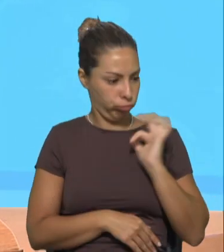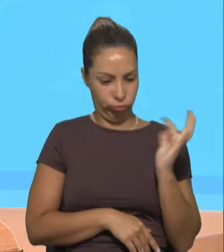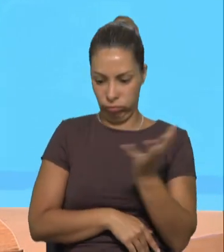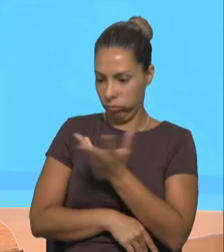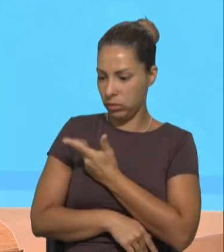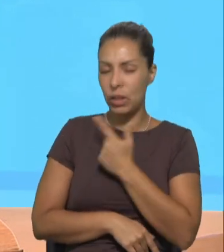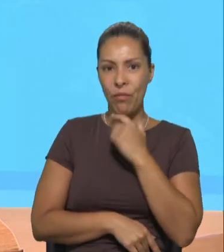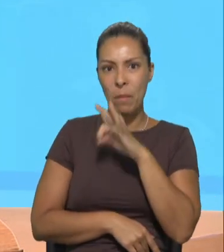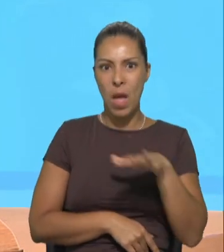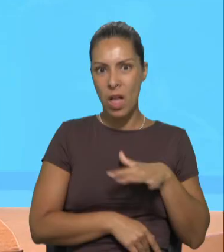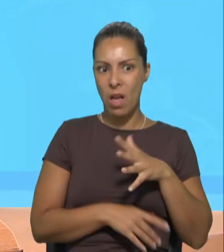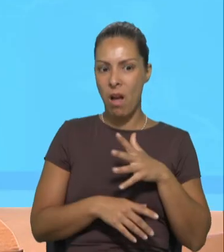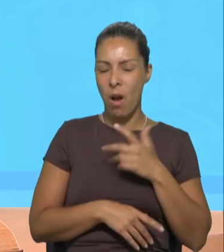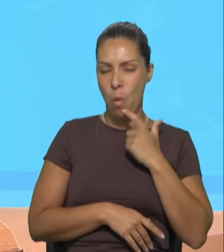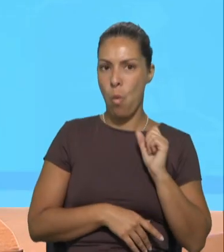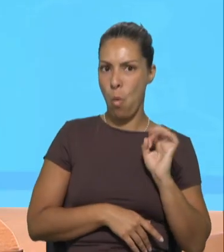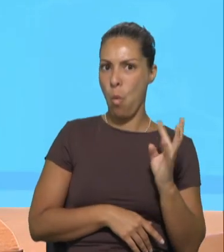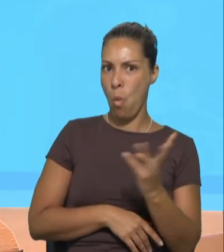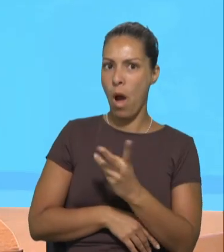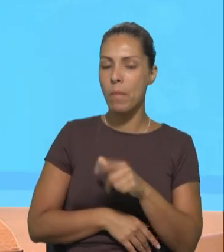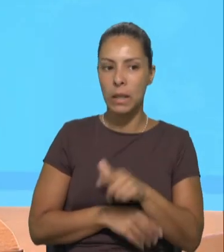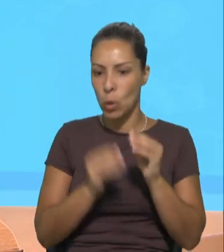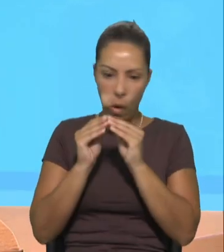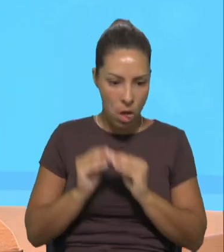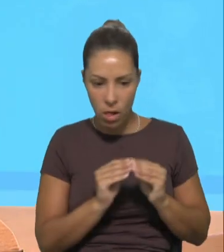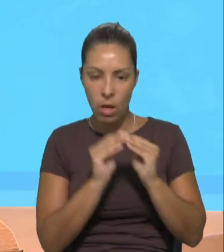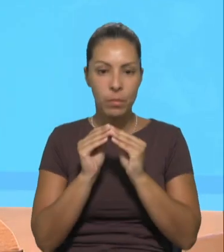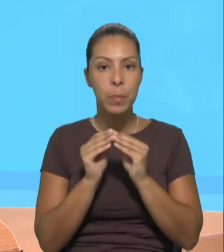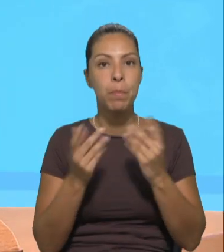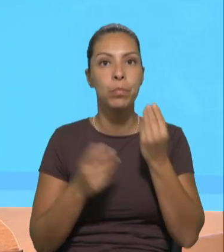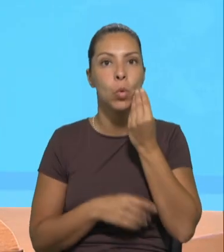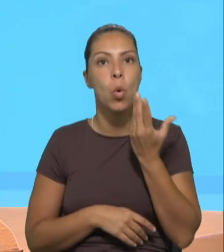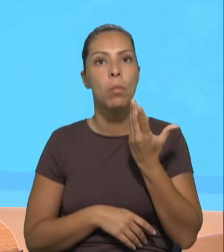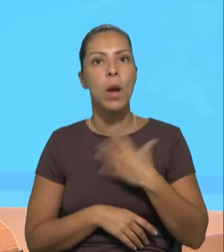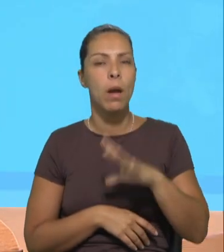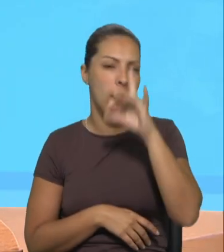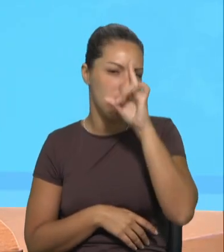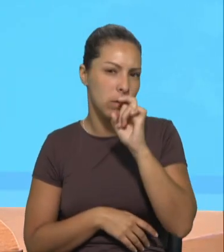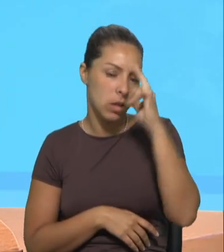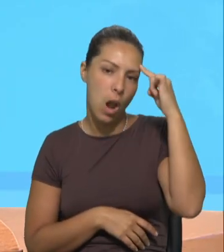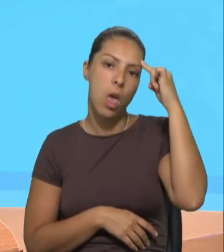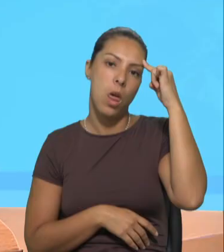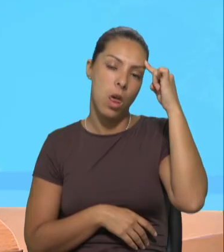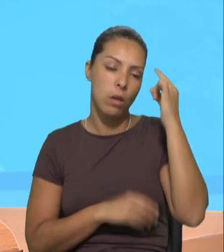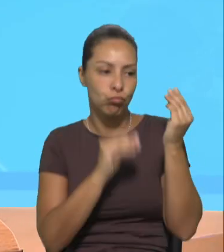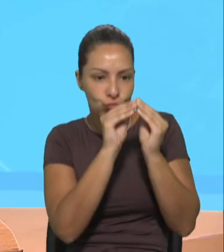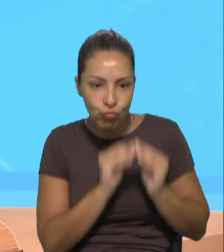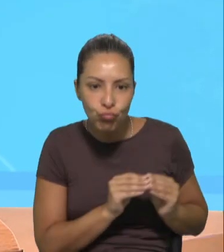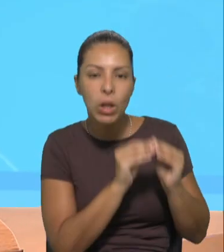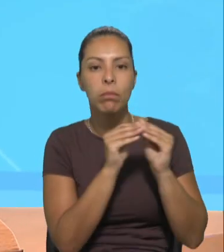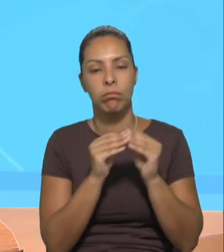enfim, orientar e combinar as coisas. Sobretudo o que fica daqui é a cumplicidade, o